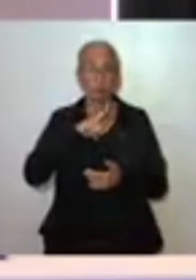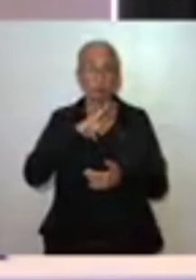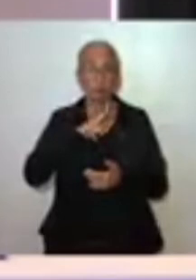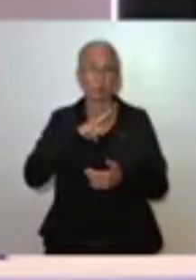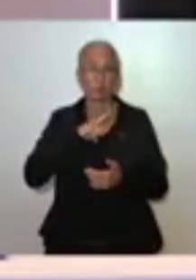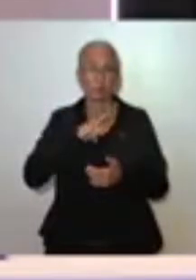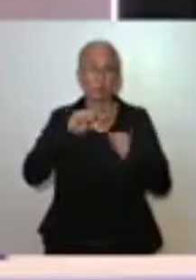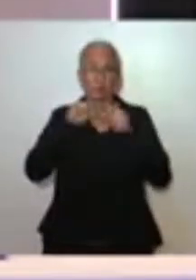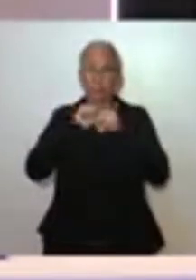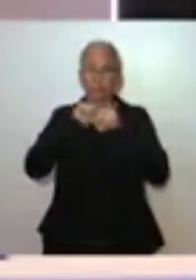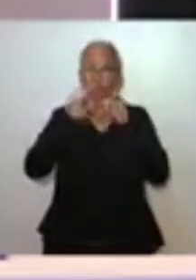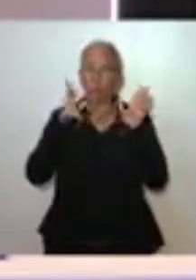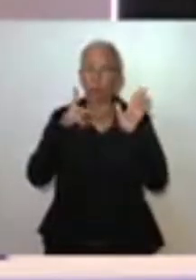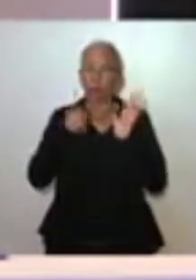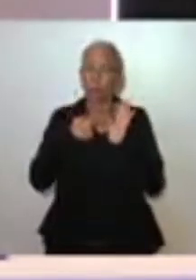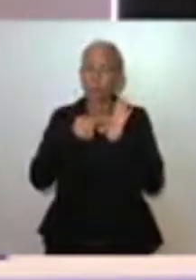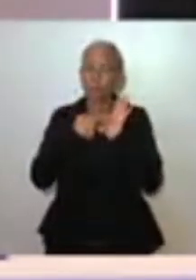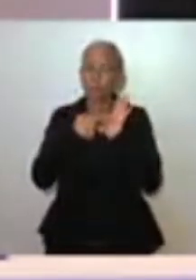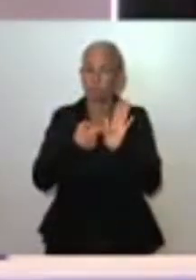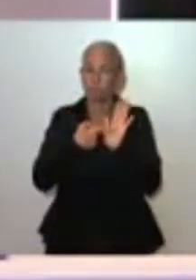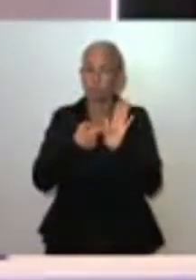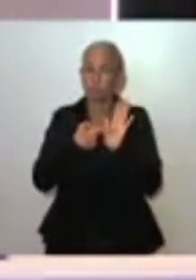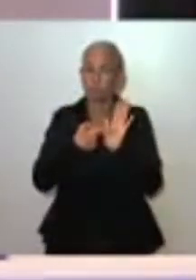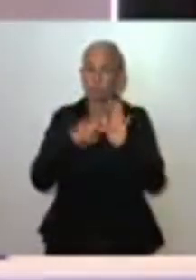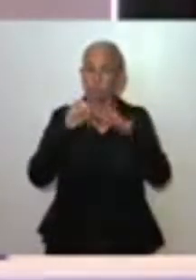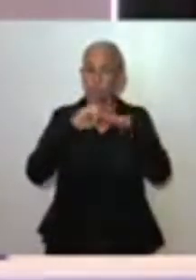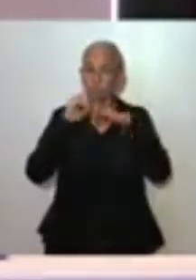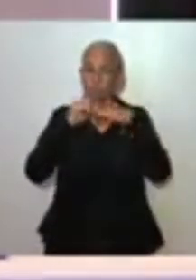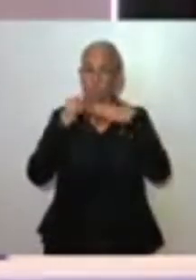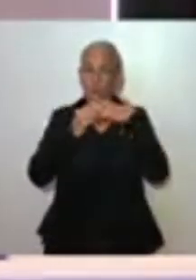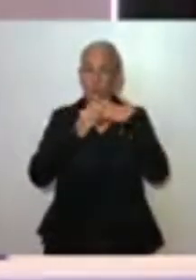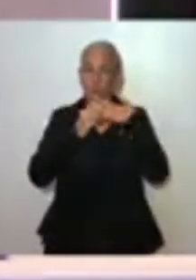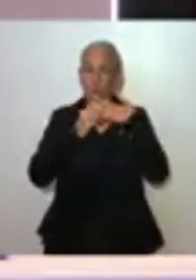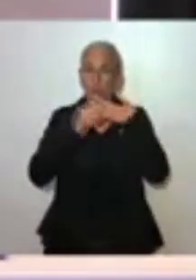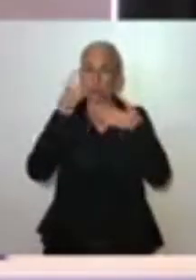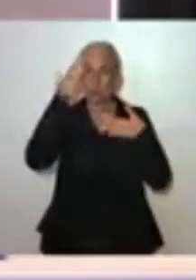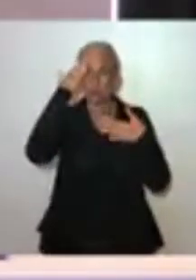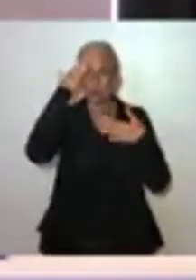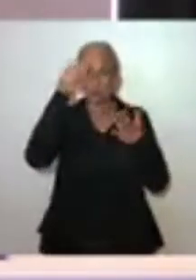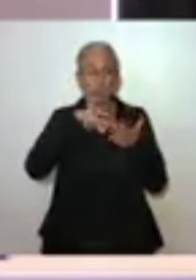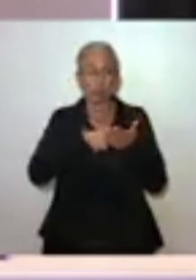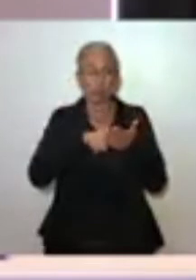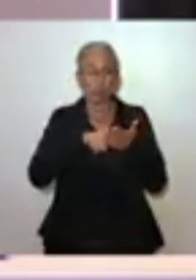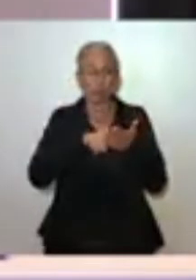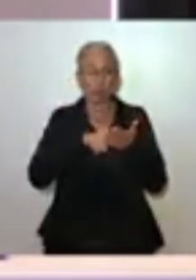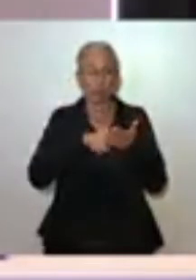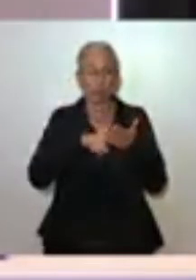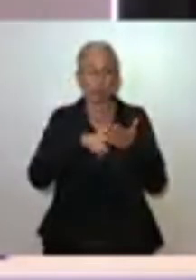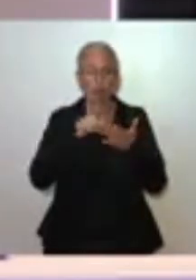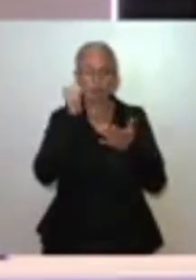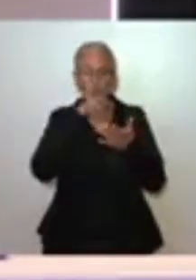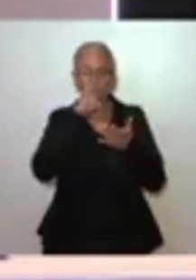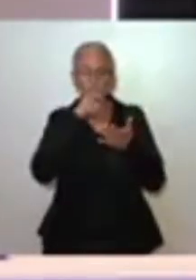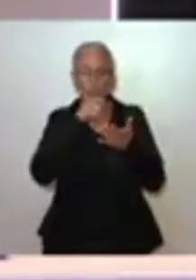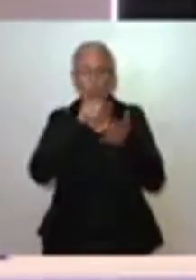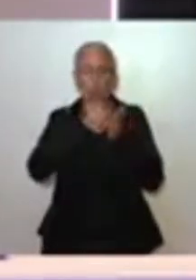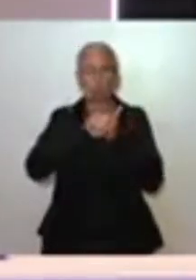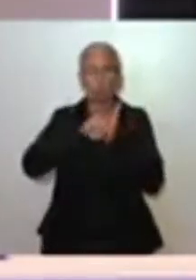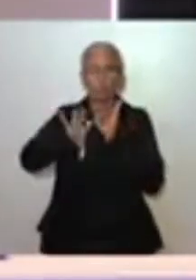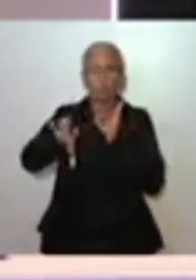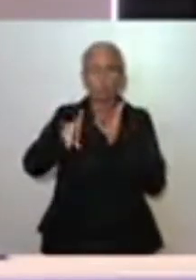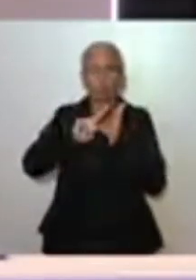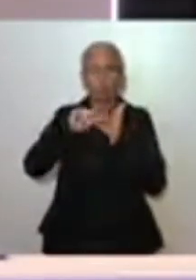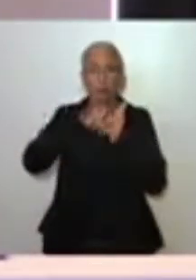Clara aparência de fake News não repasse Não importa se você goste ou não goste